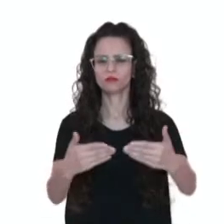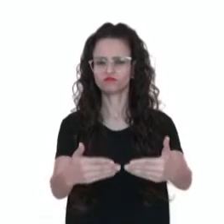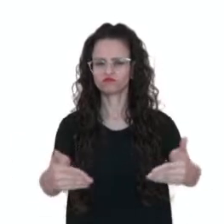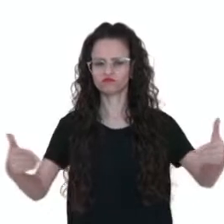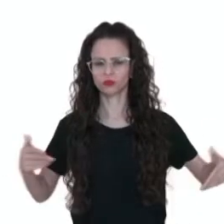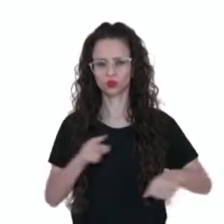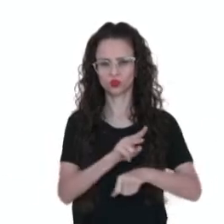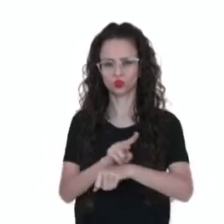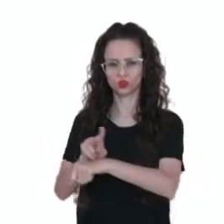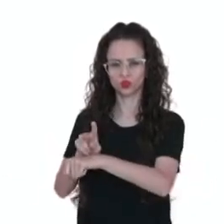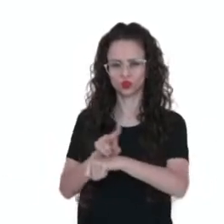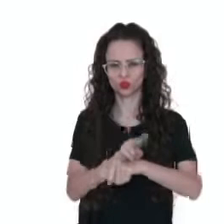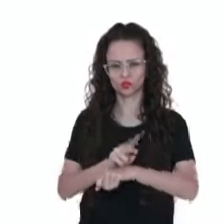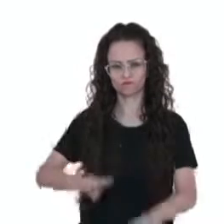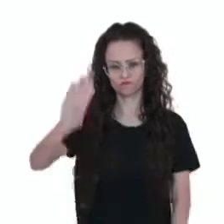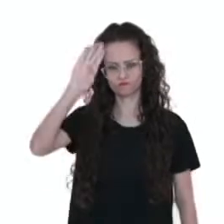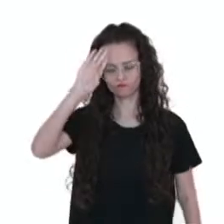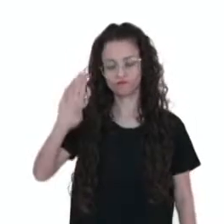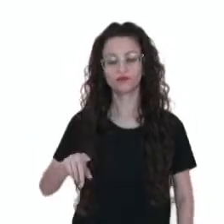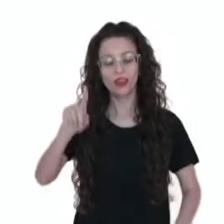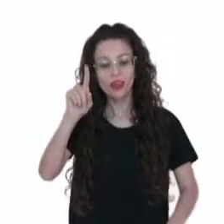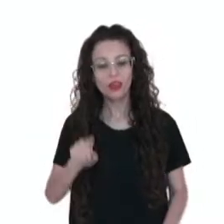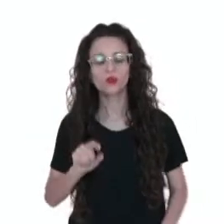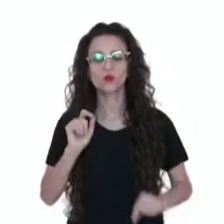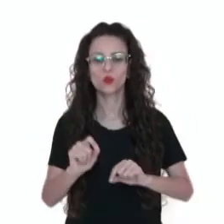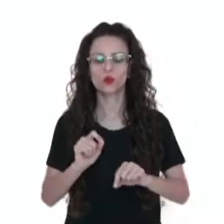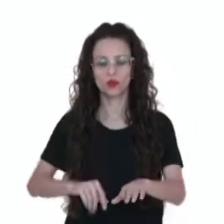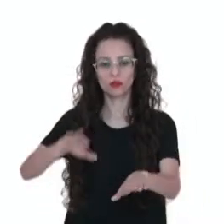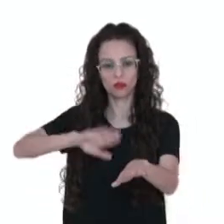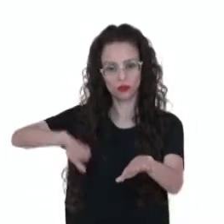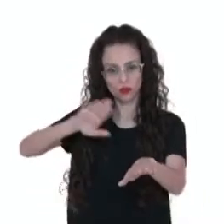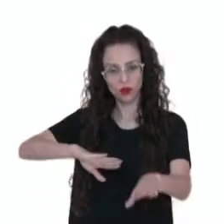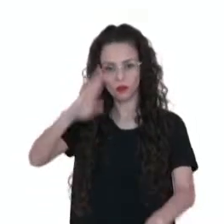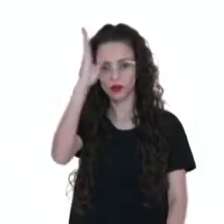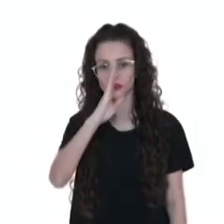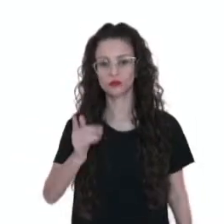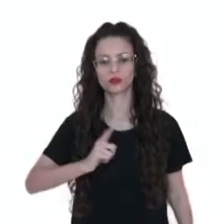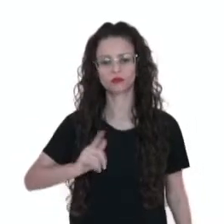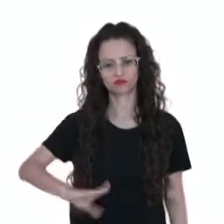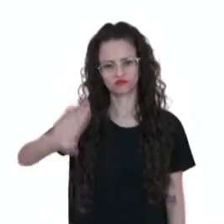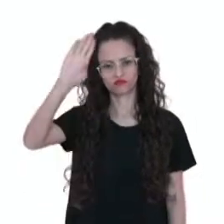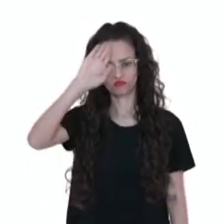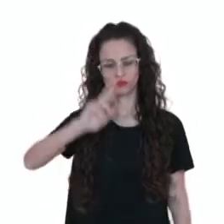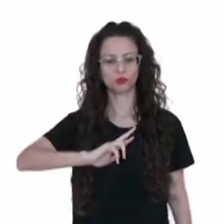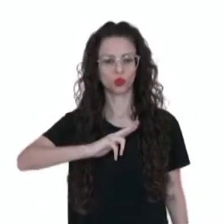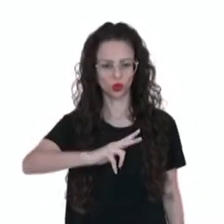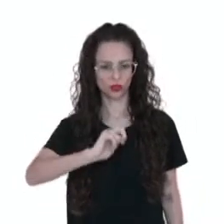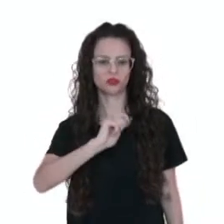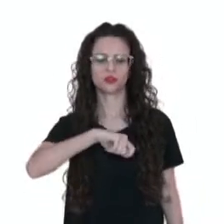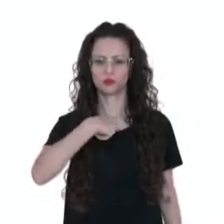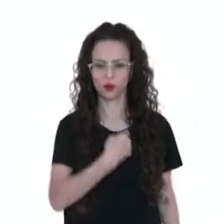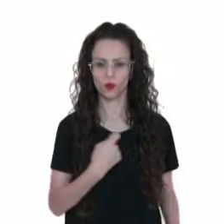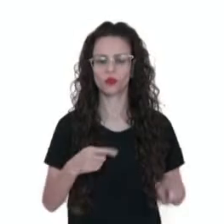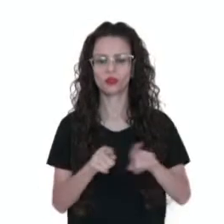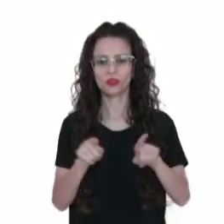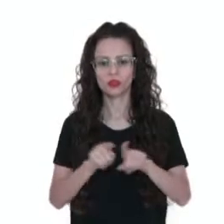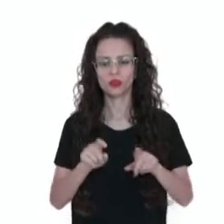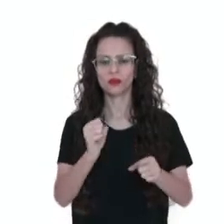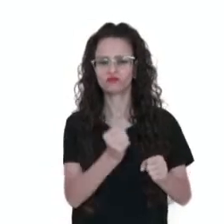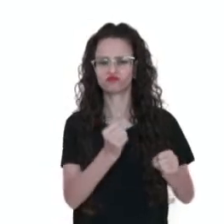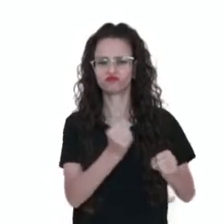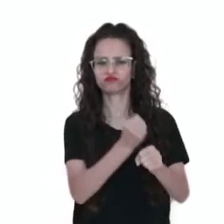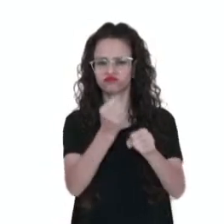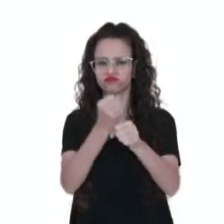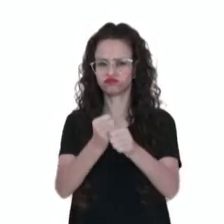para combater a pirataria, foram enviados ao litoral do Brasil soldados portugueses e espanhóis que ergueram fortes